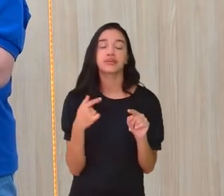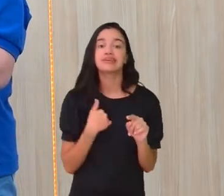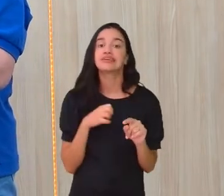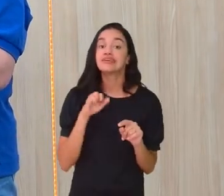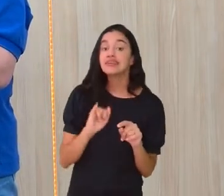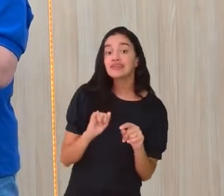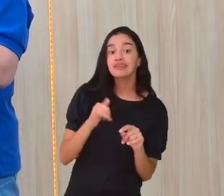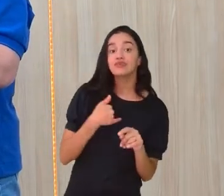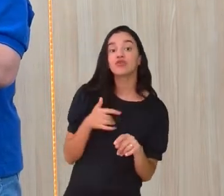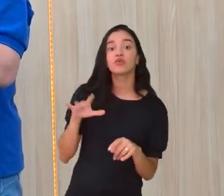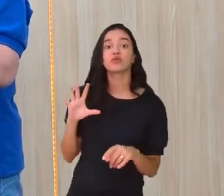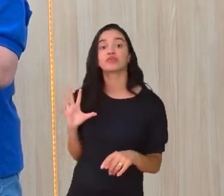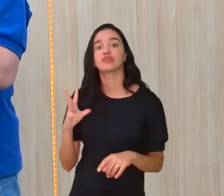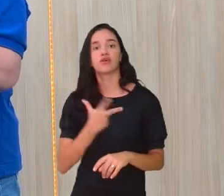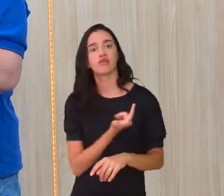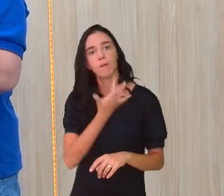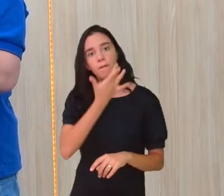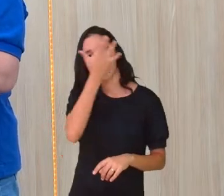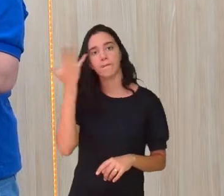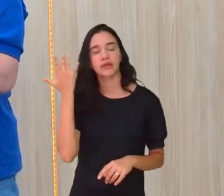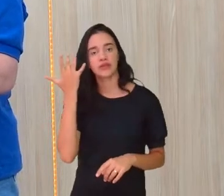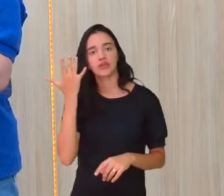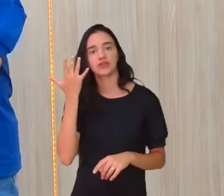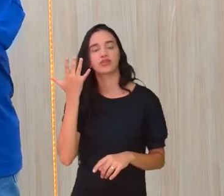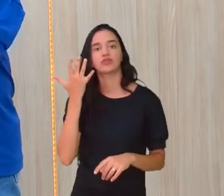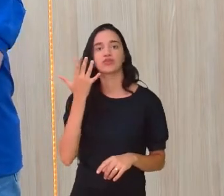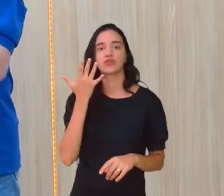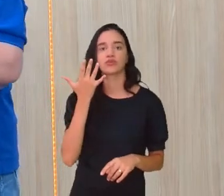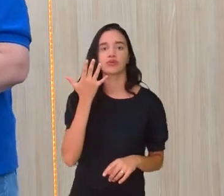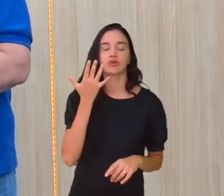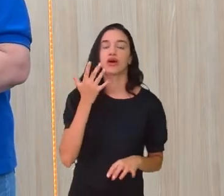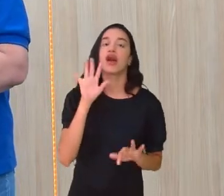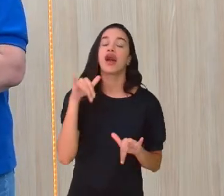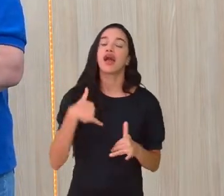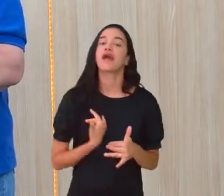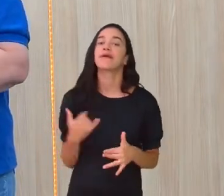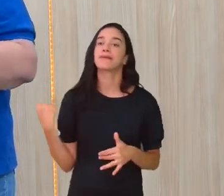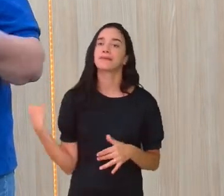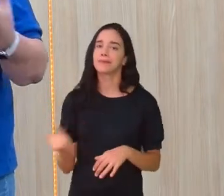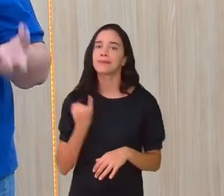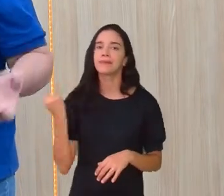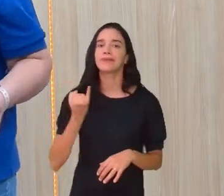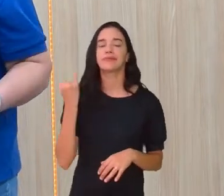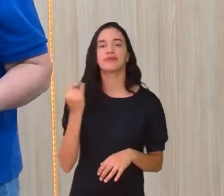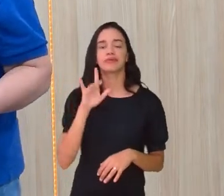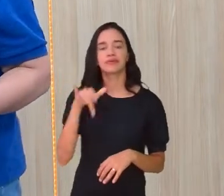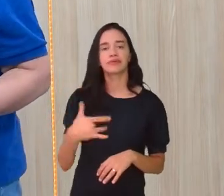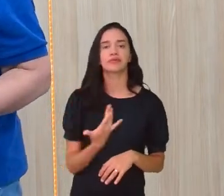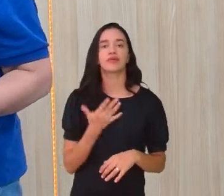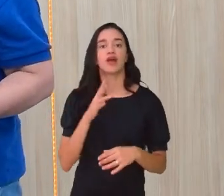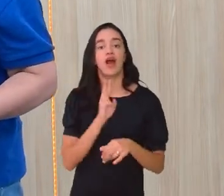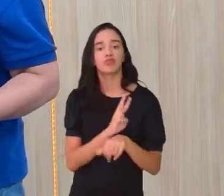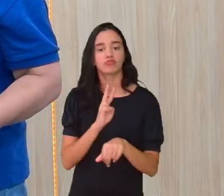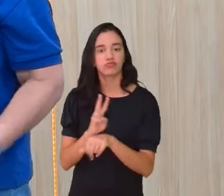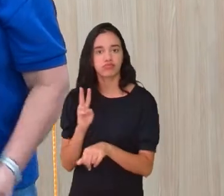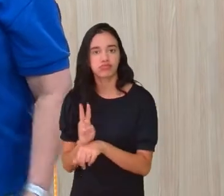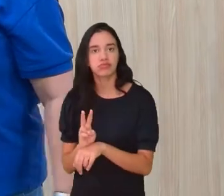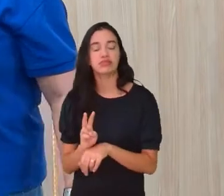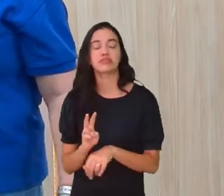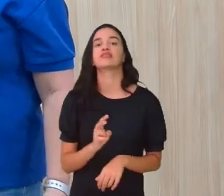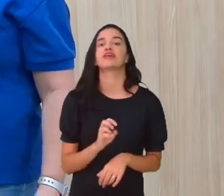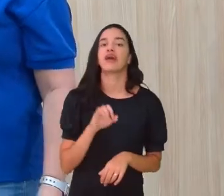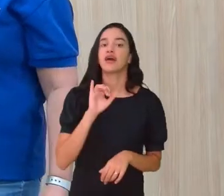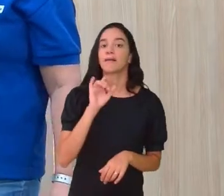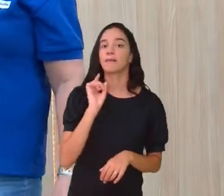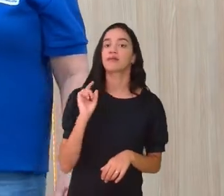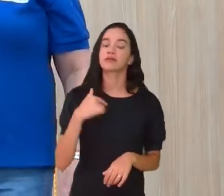um pequeno percentual de gás oxigênio importante para aquela, vamos dizer assim, para aquele salvamento. Então, aqui a gente está vendo